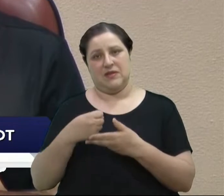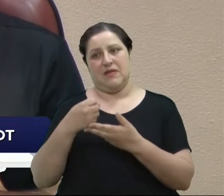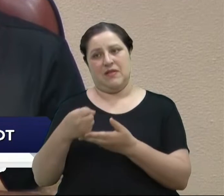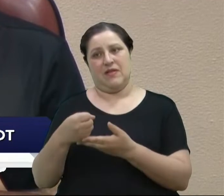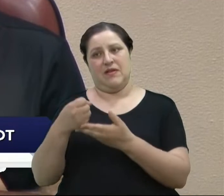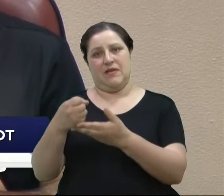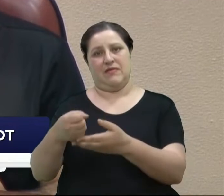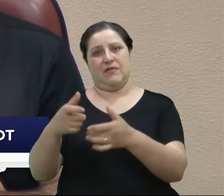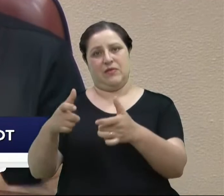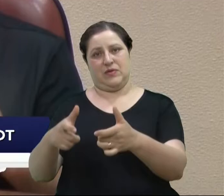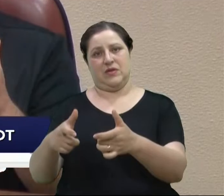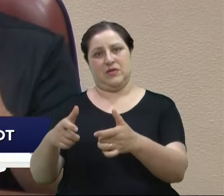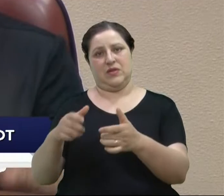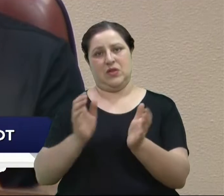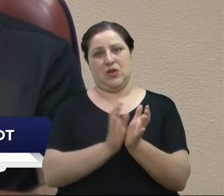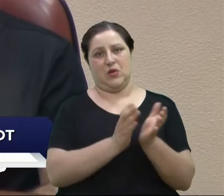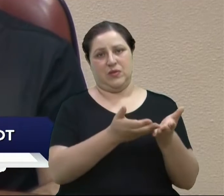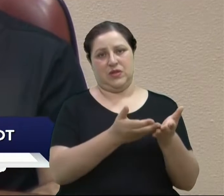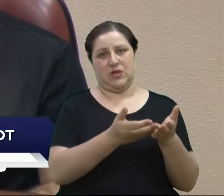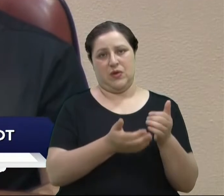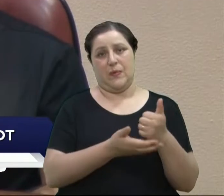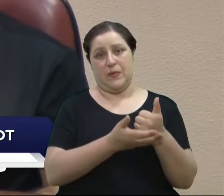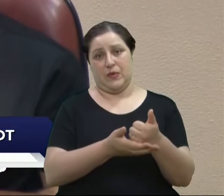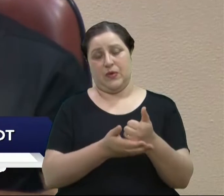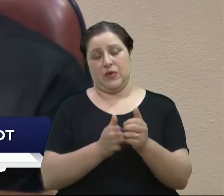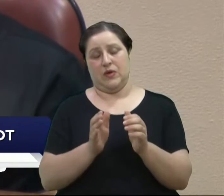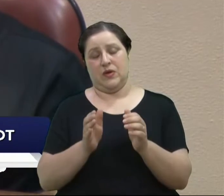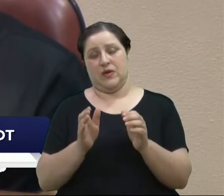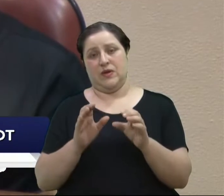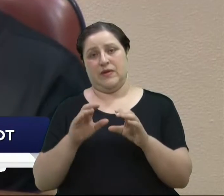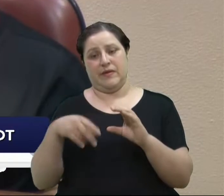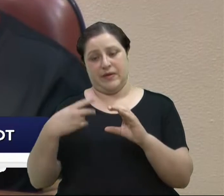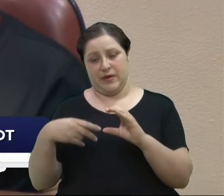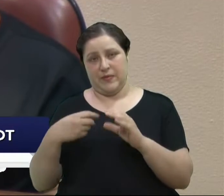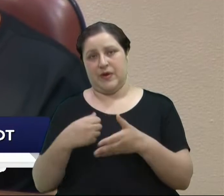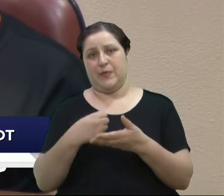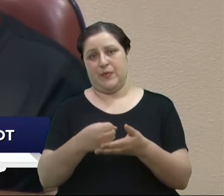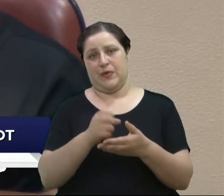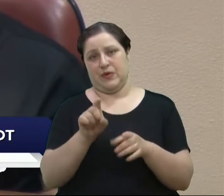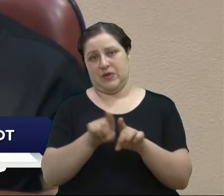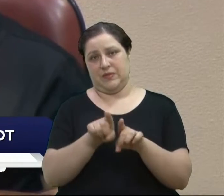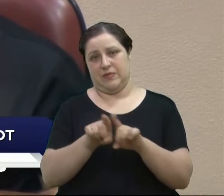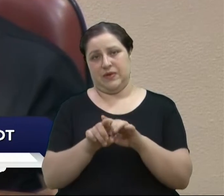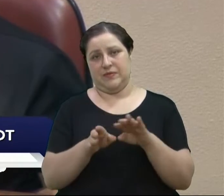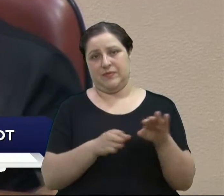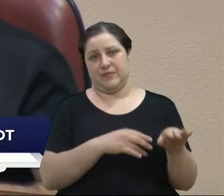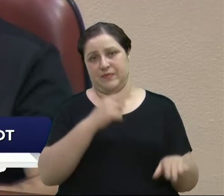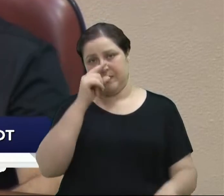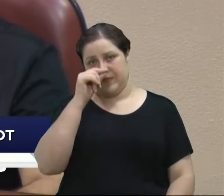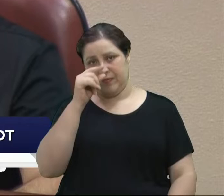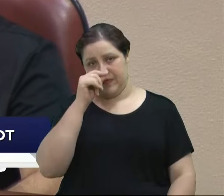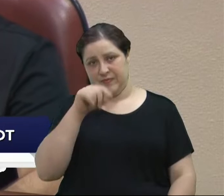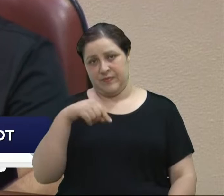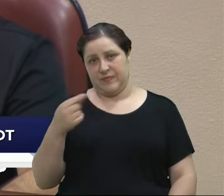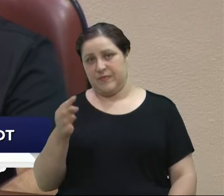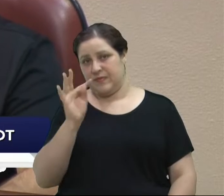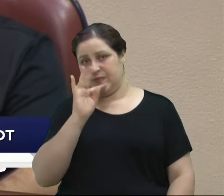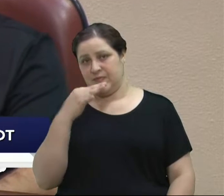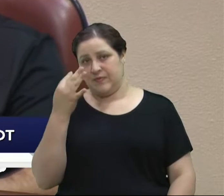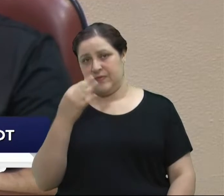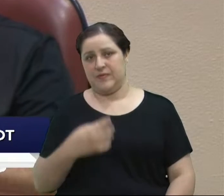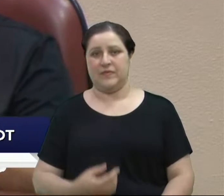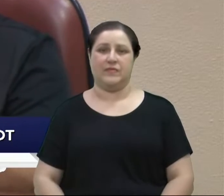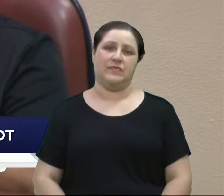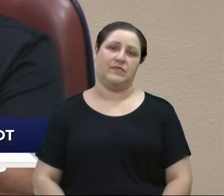vocês, contem com a Comissão de Saúde e com a Câmara, viu, para a gente estar junto com vocês. Passo a palavra ao vereador Fantinel, na sequência, vereadora Tati.